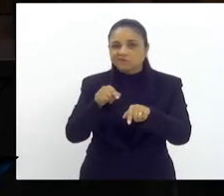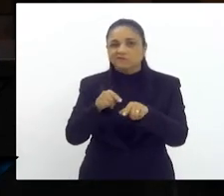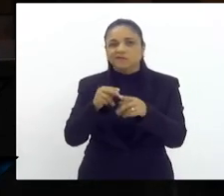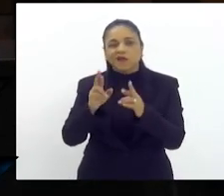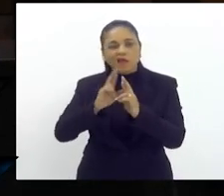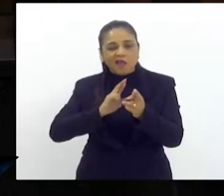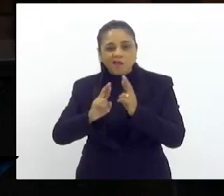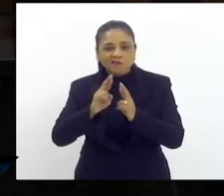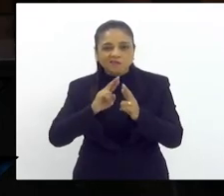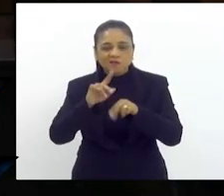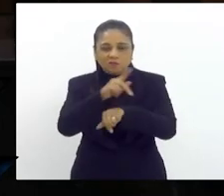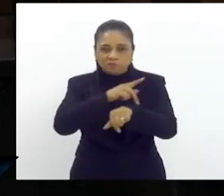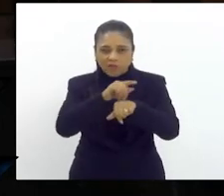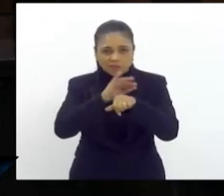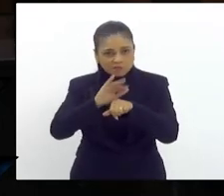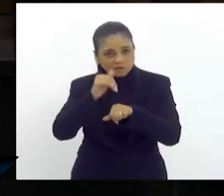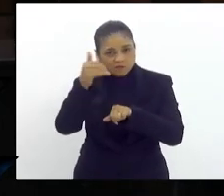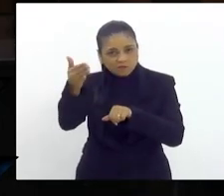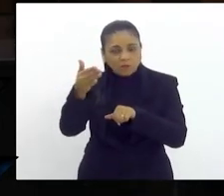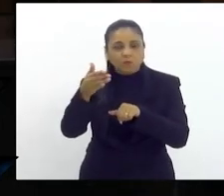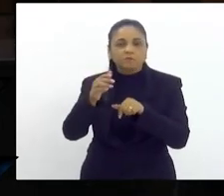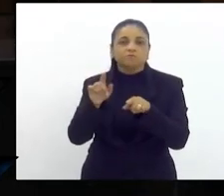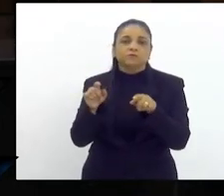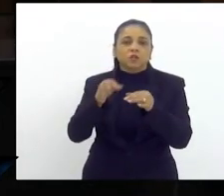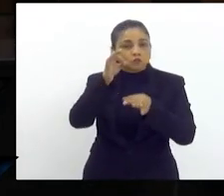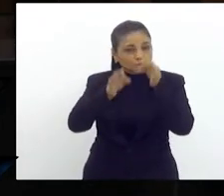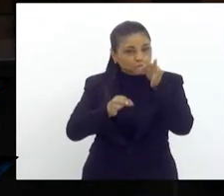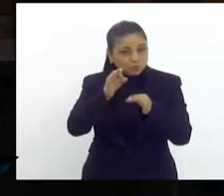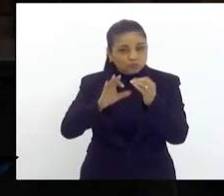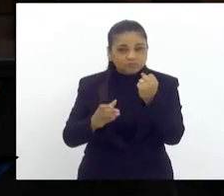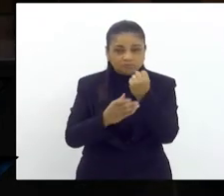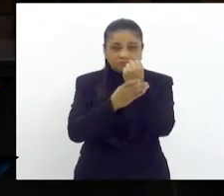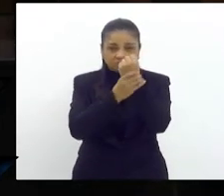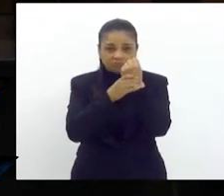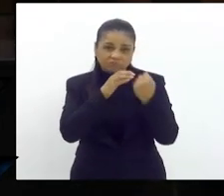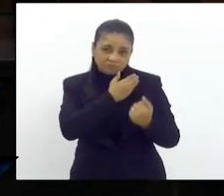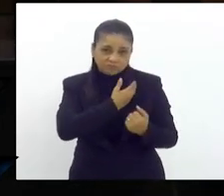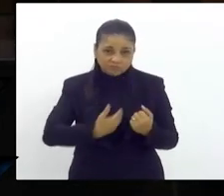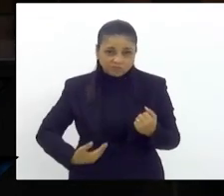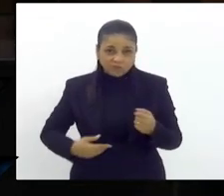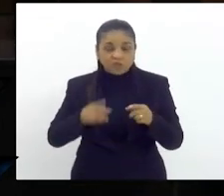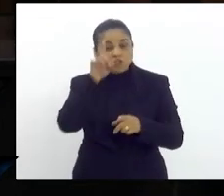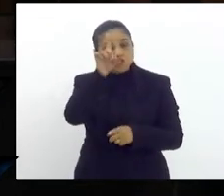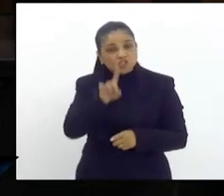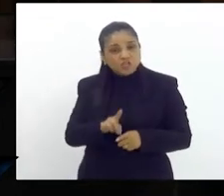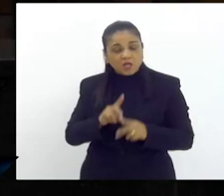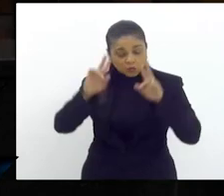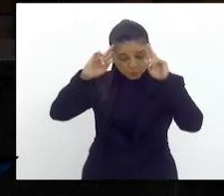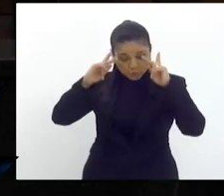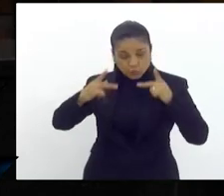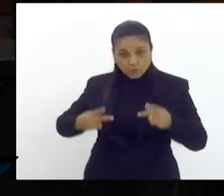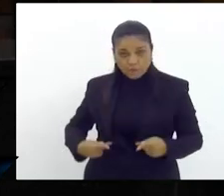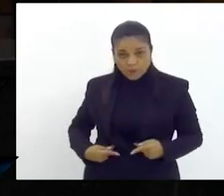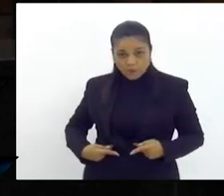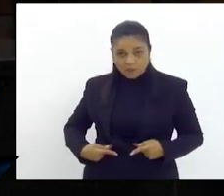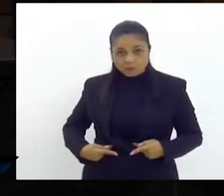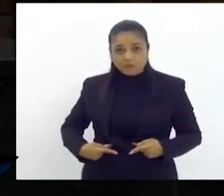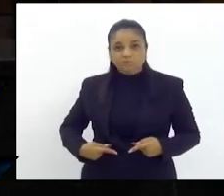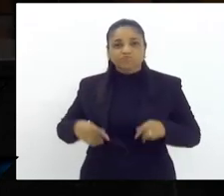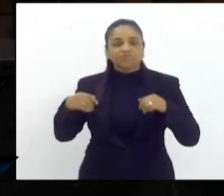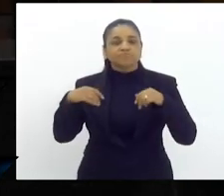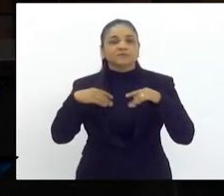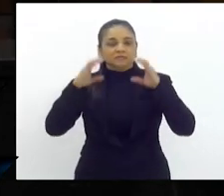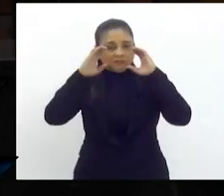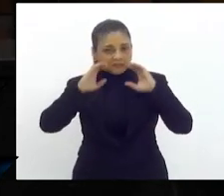exteriores da justiça e da segurança pública e dos direitos humanos e da